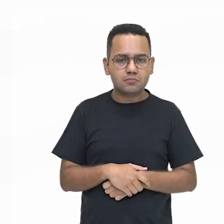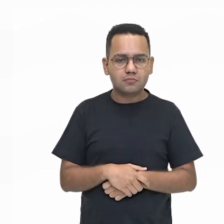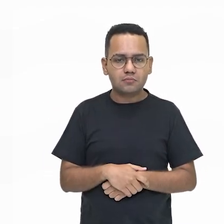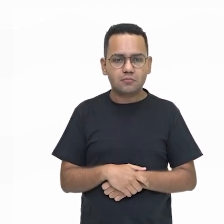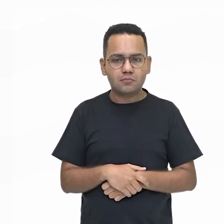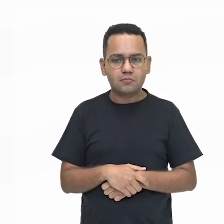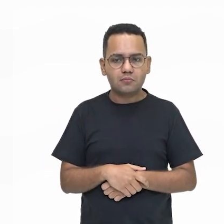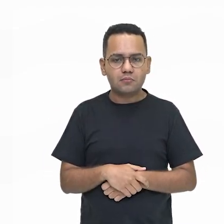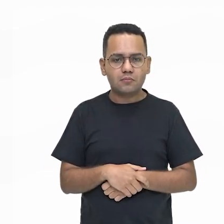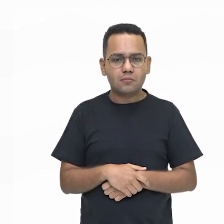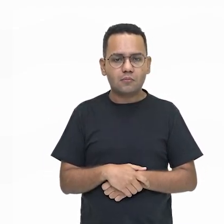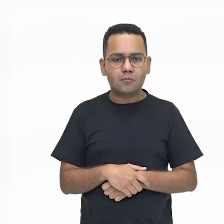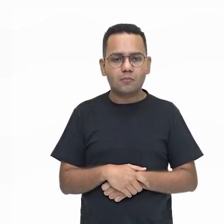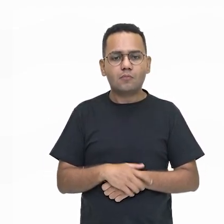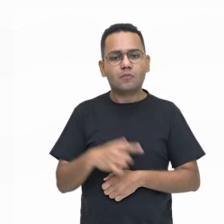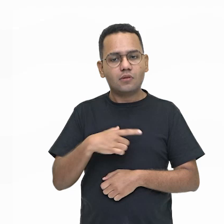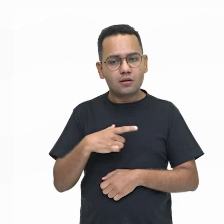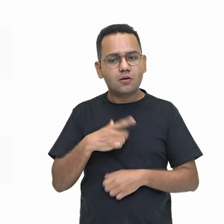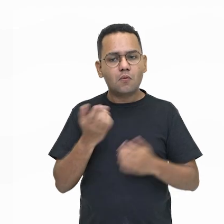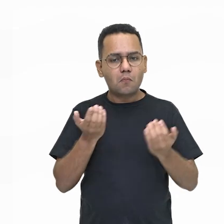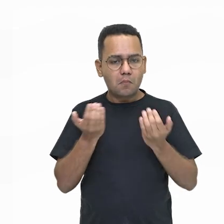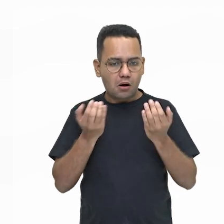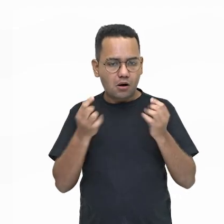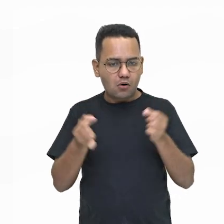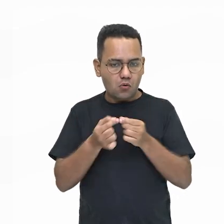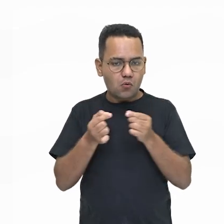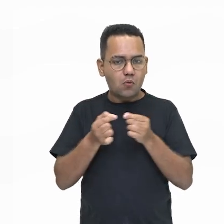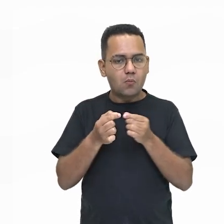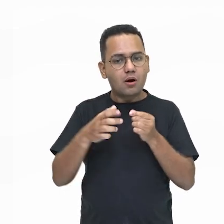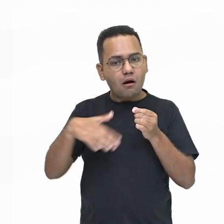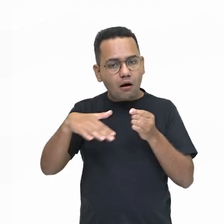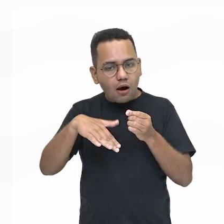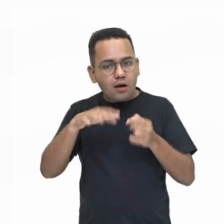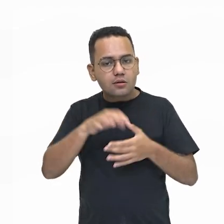de proteínas que elas oferecem. Já na pirâmide